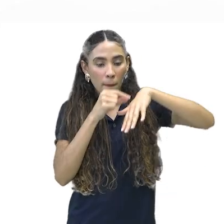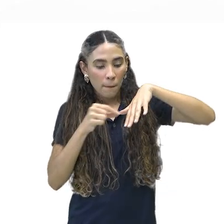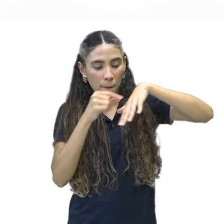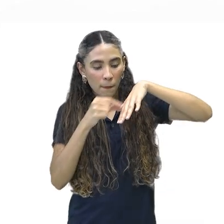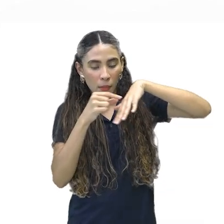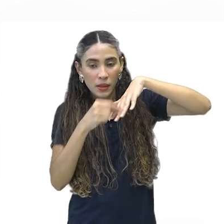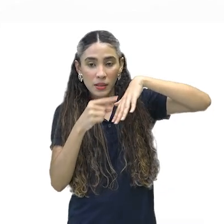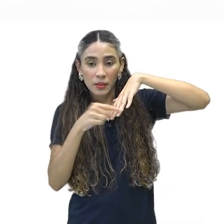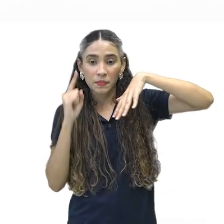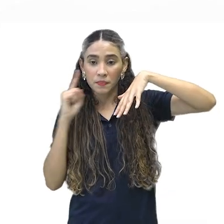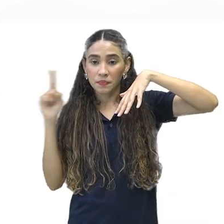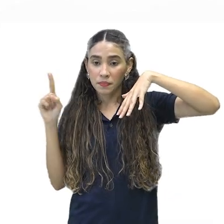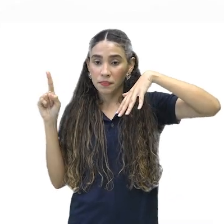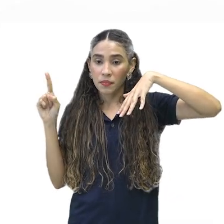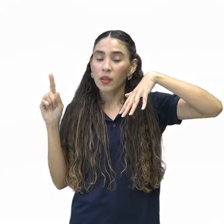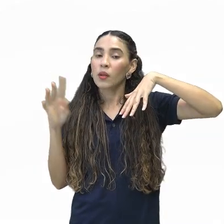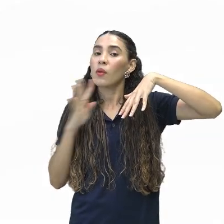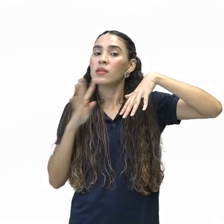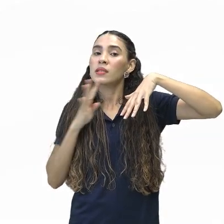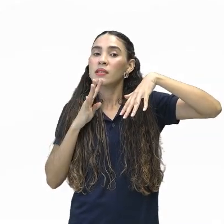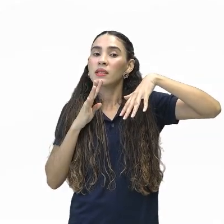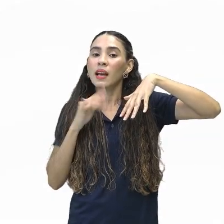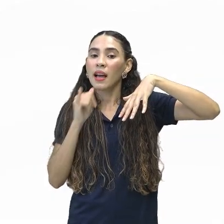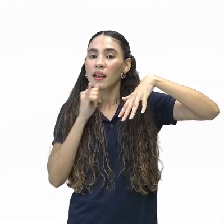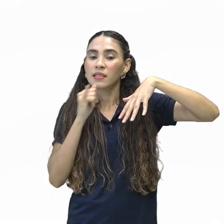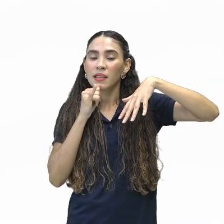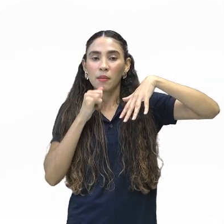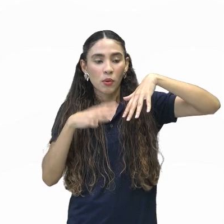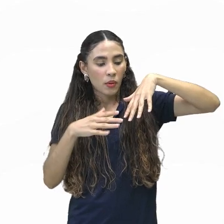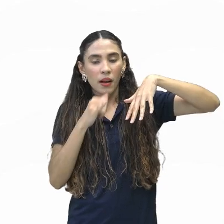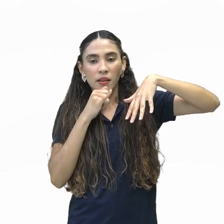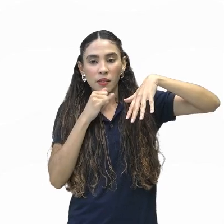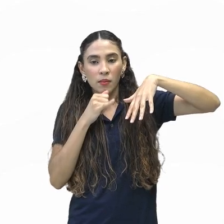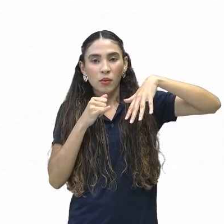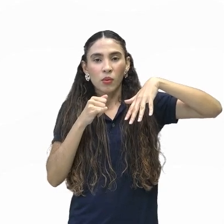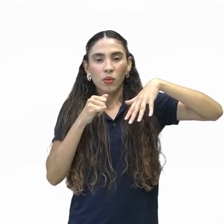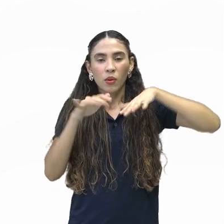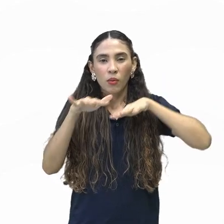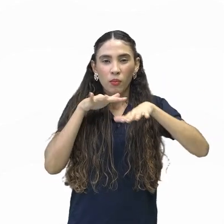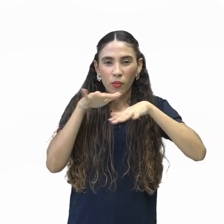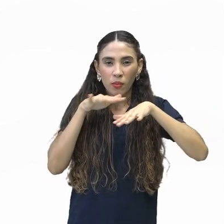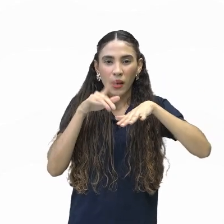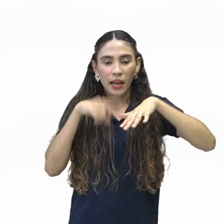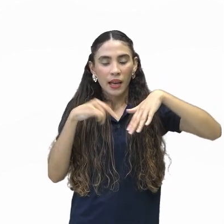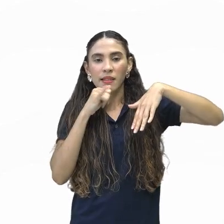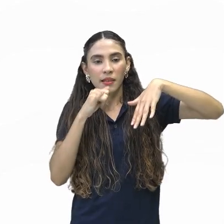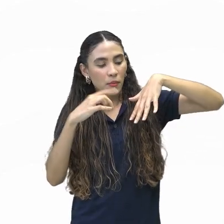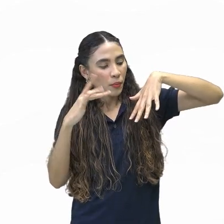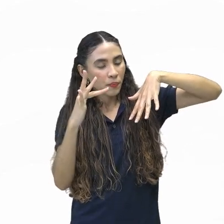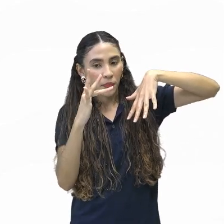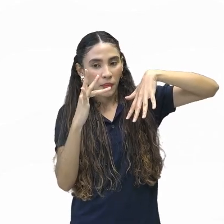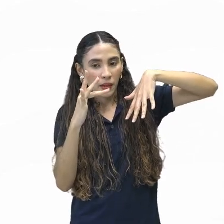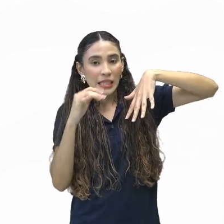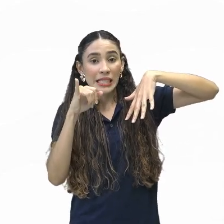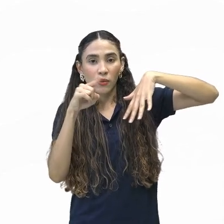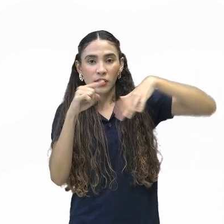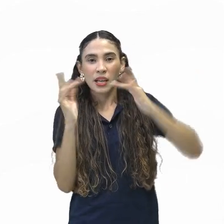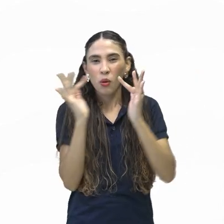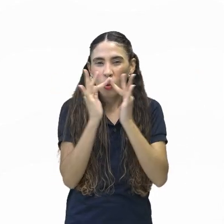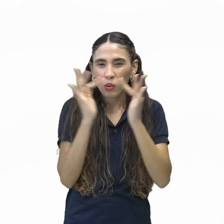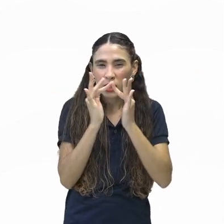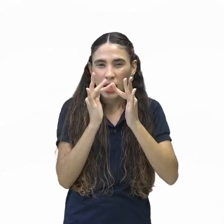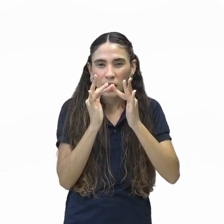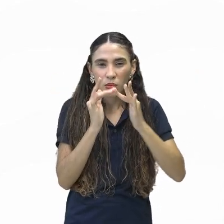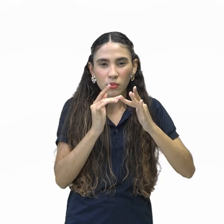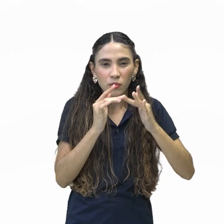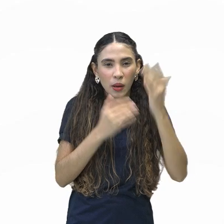algumas regiões nós conhecemos aí como Maria Fecha-Porta. O estímulo dela é o toque. Então, se você chegar próximo dela e tocar